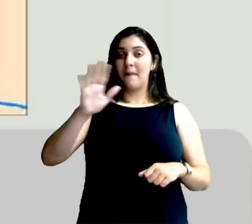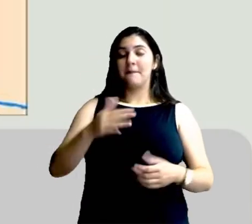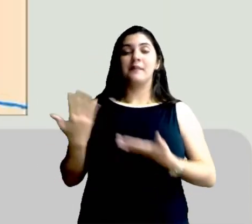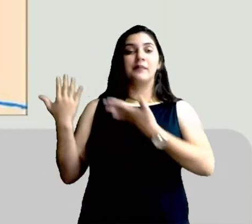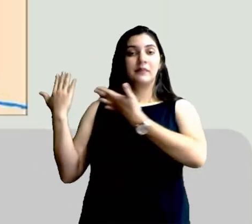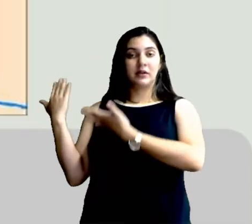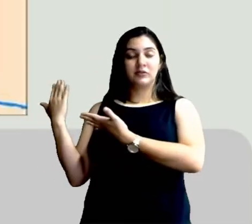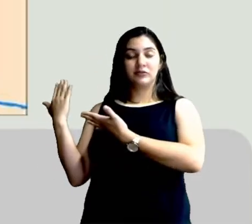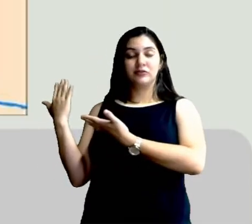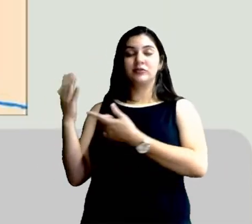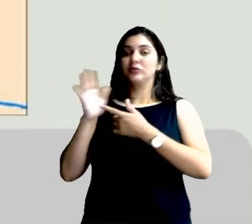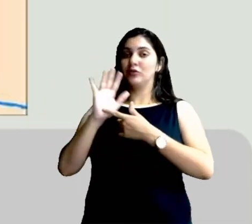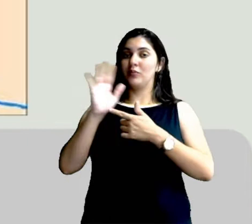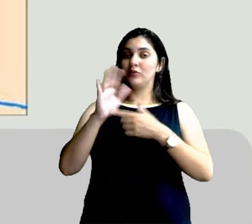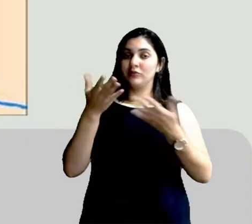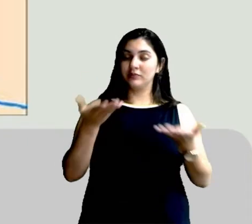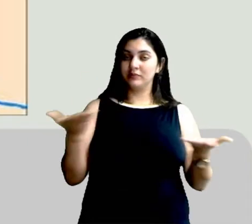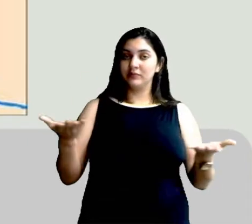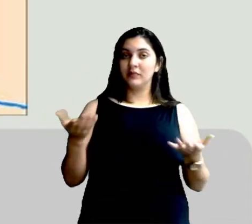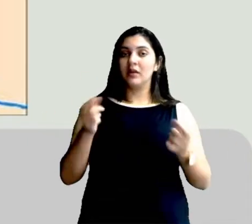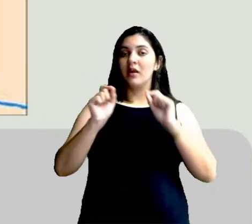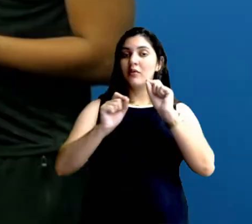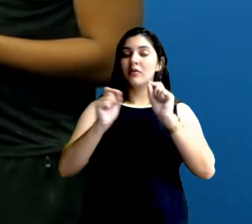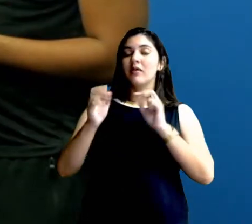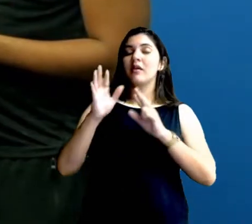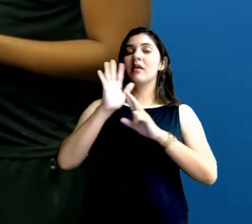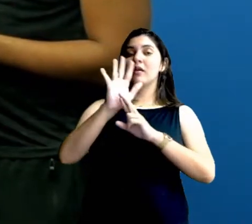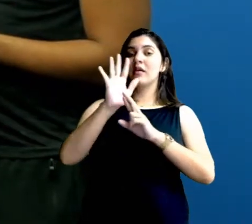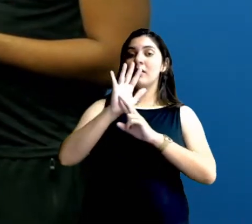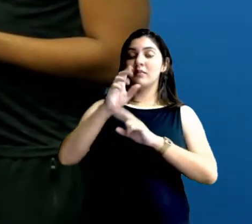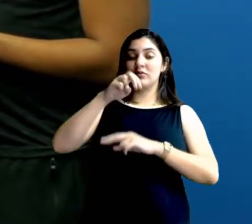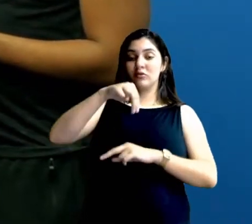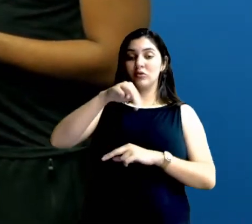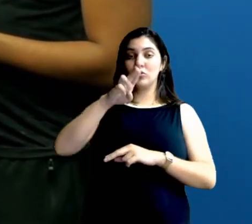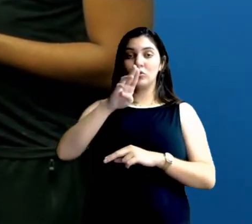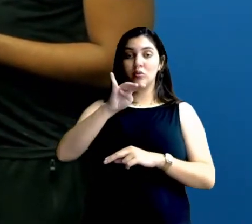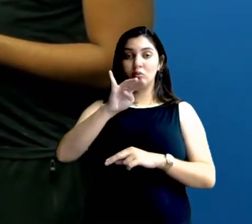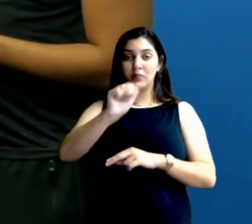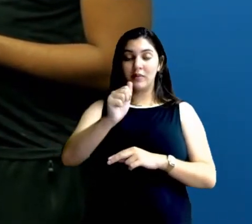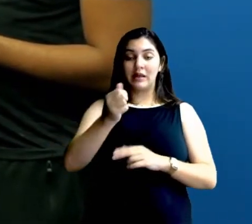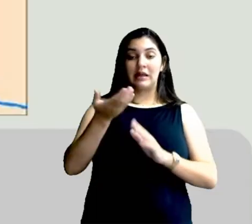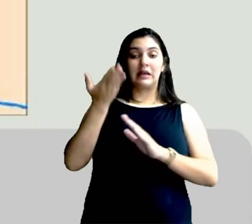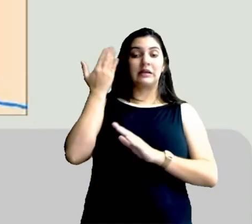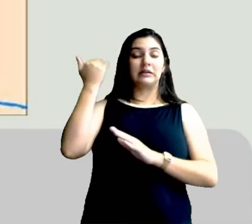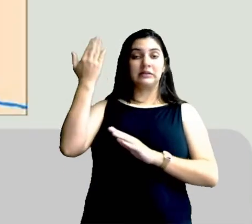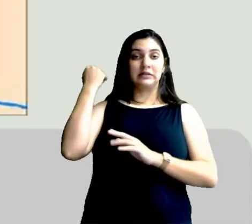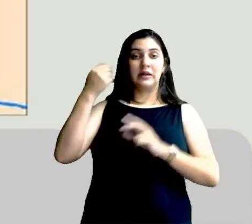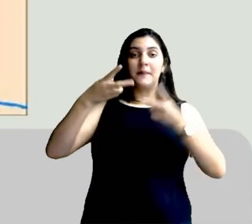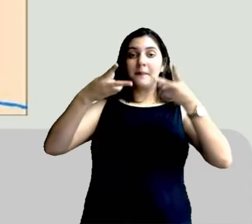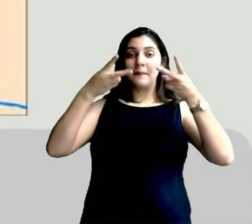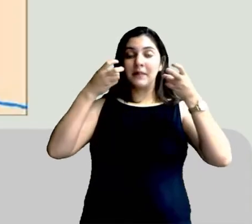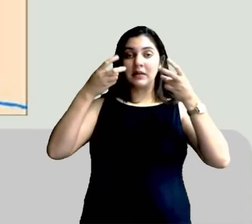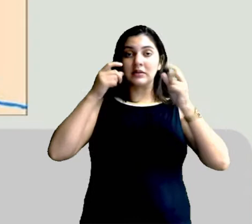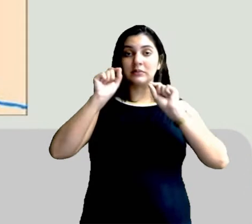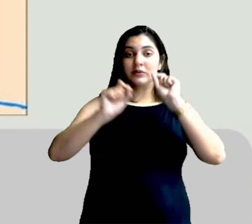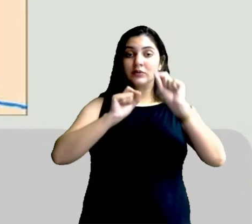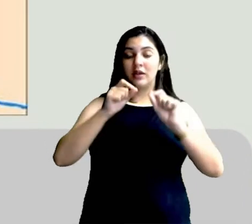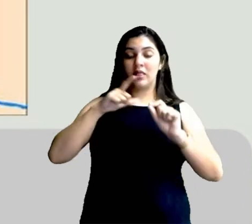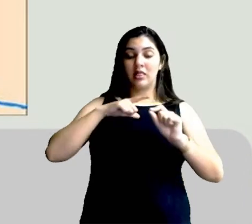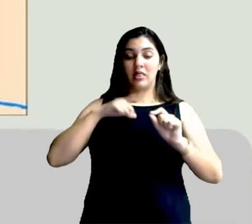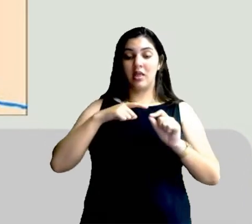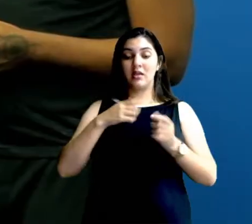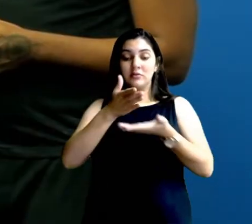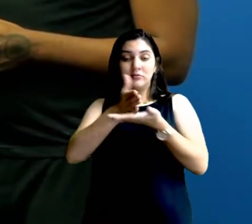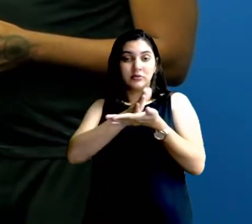ilustração que eu tô mostrando para vocês tá é o que representa a Núbia antiga aí vocês vão perceber que vem entre o